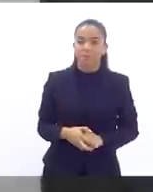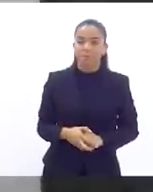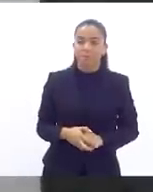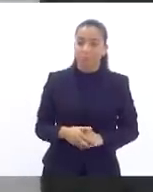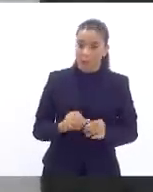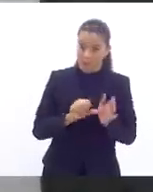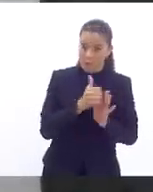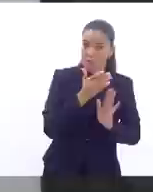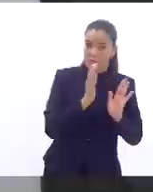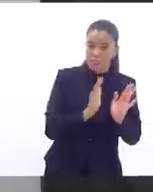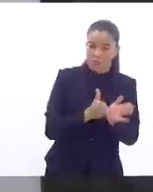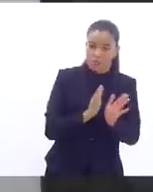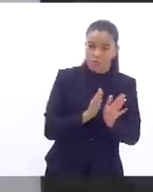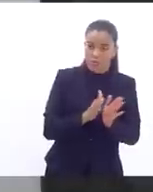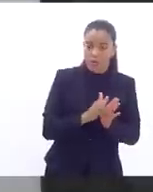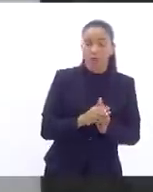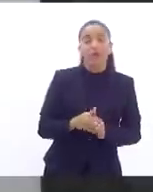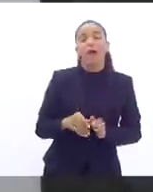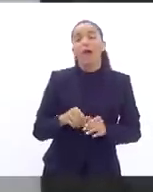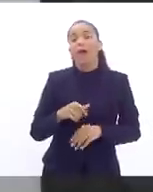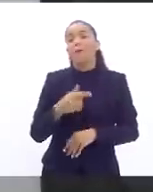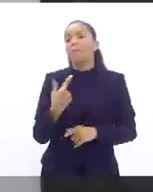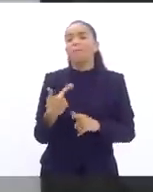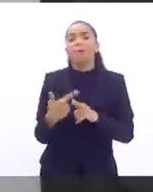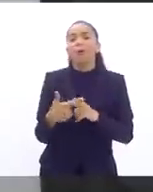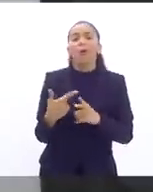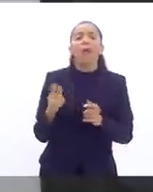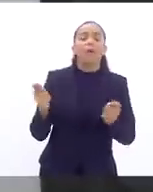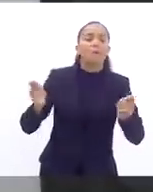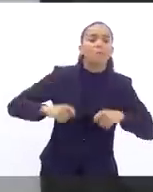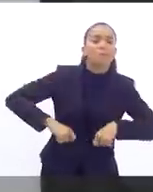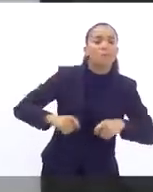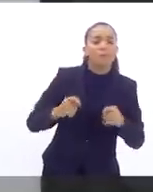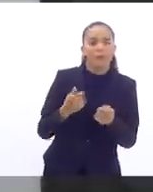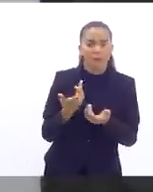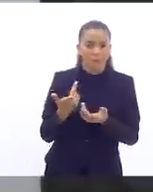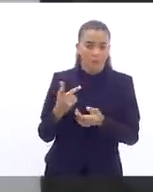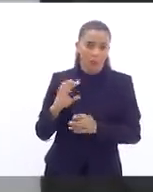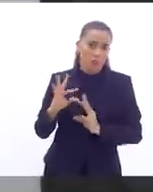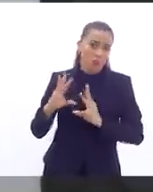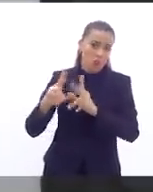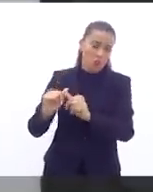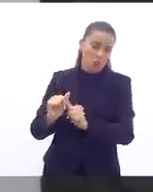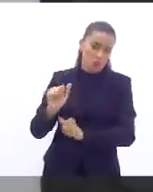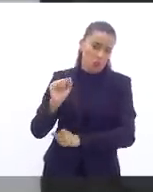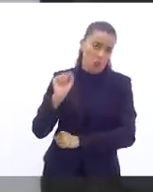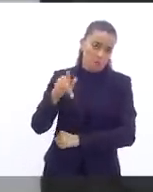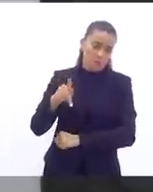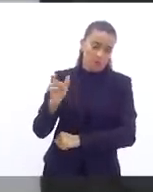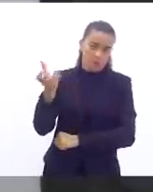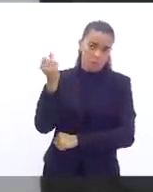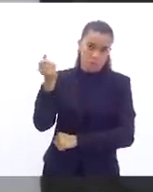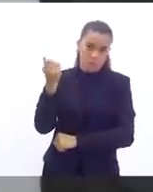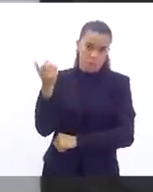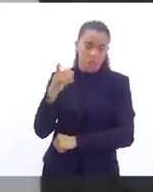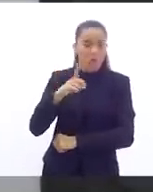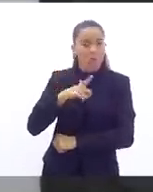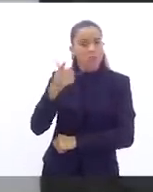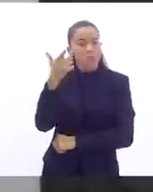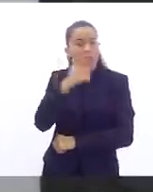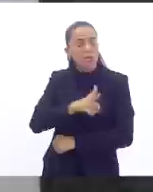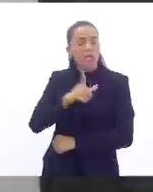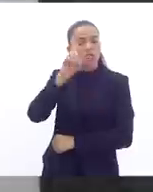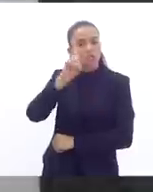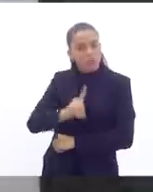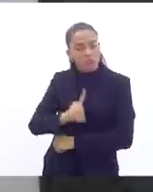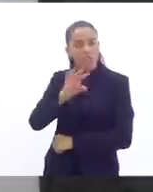primeira saber por que que precisa fazer para que todos os pensionistas com direito a paridade tem autorização